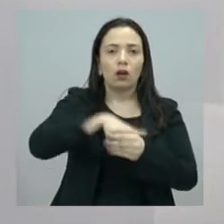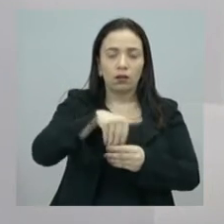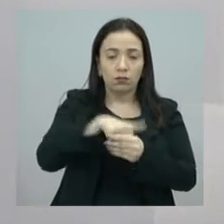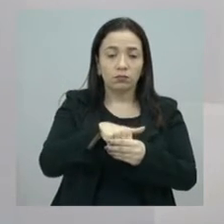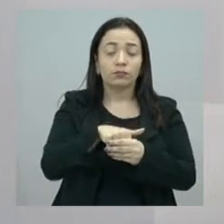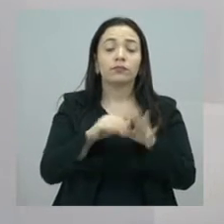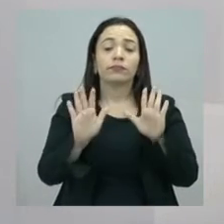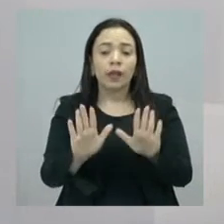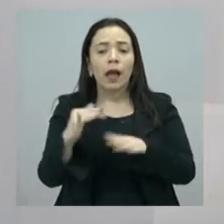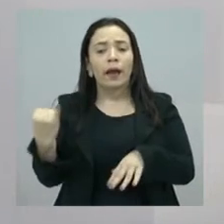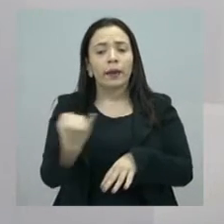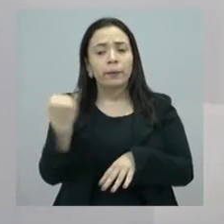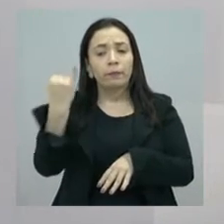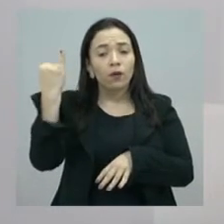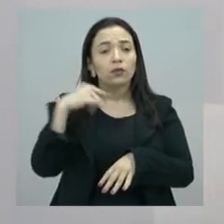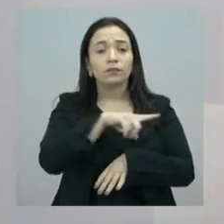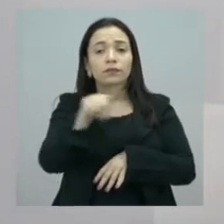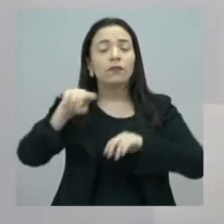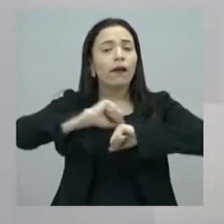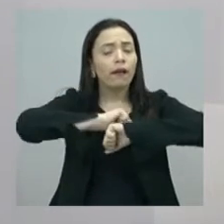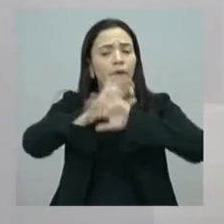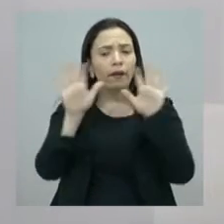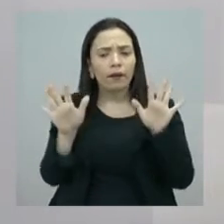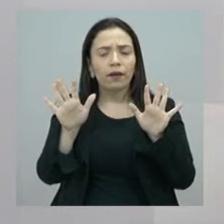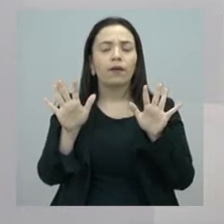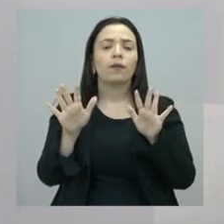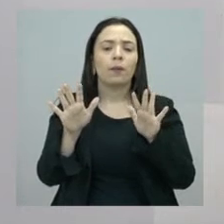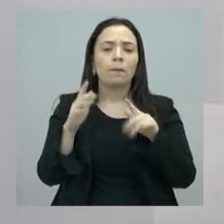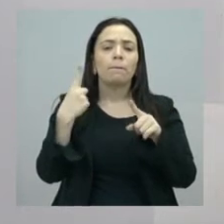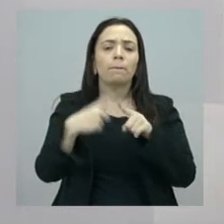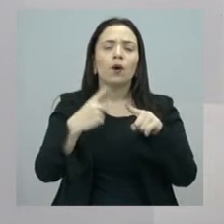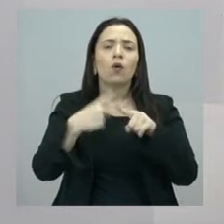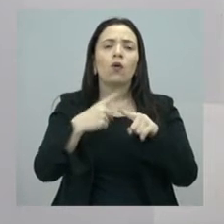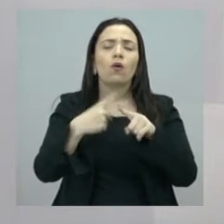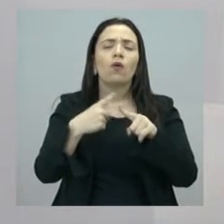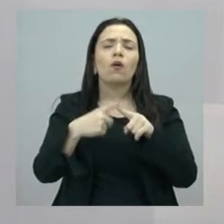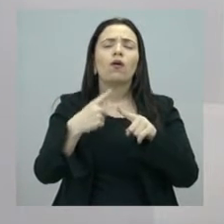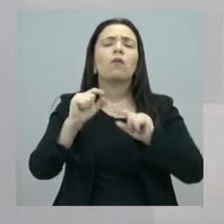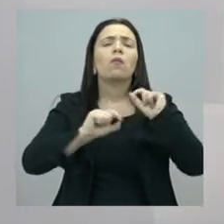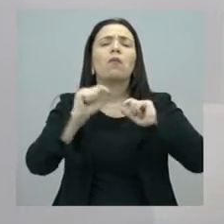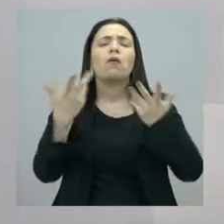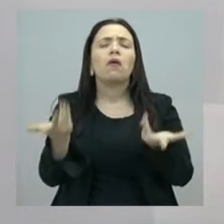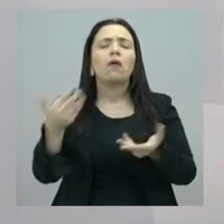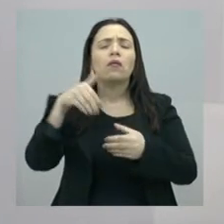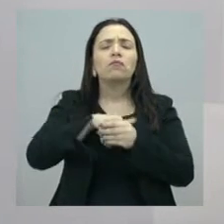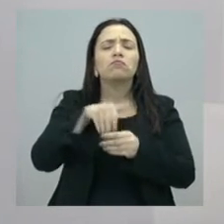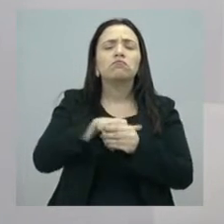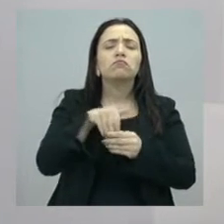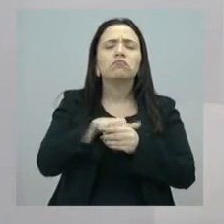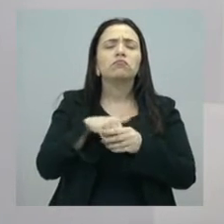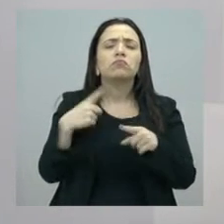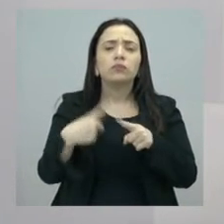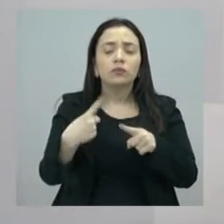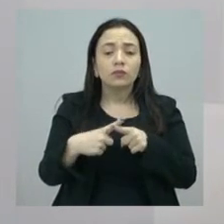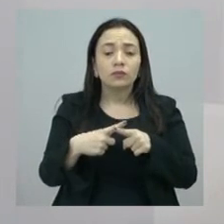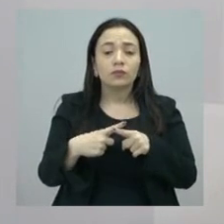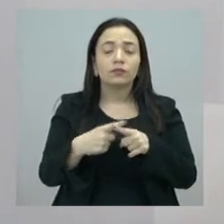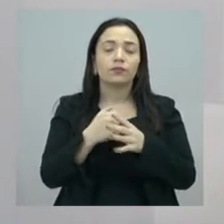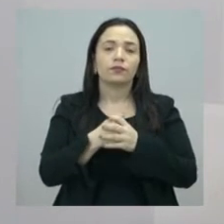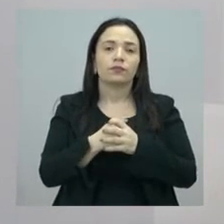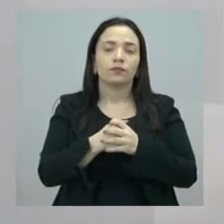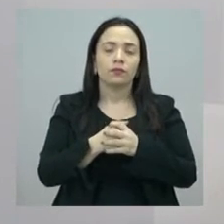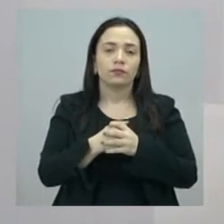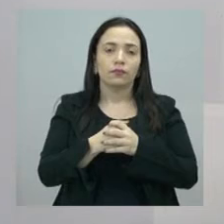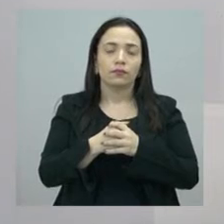Agora, é importante esclarecer por que não é eleição do Conselho Tutelar, né? Por que é um processo? É porque, na